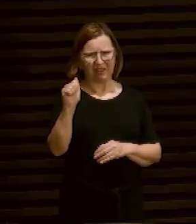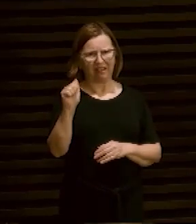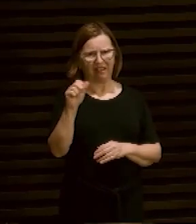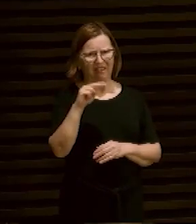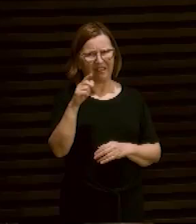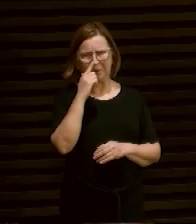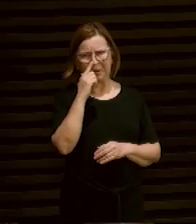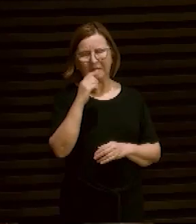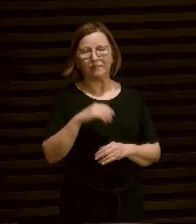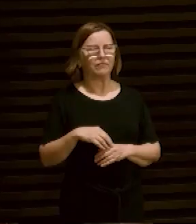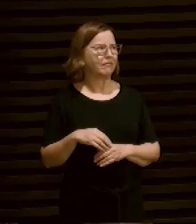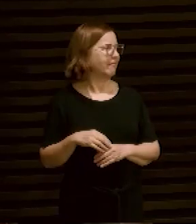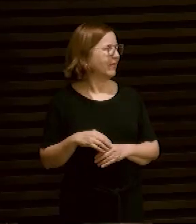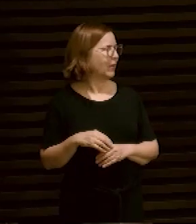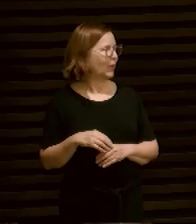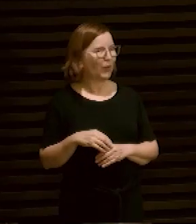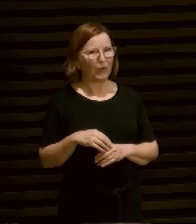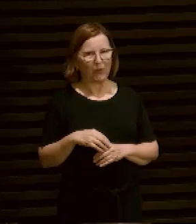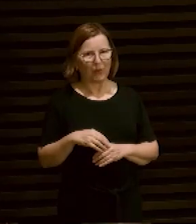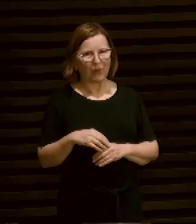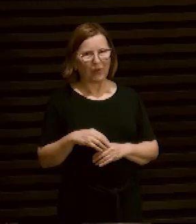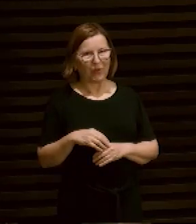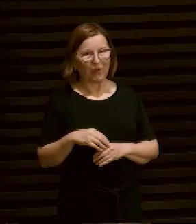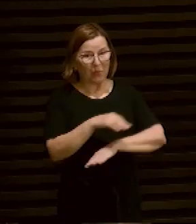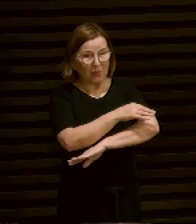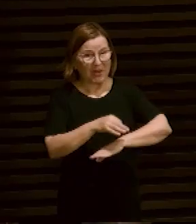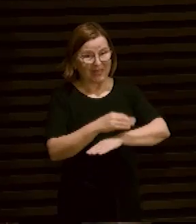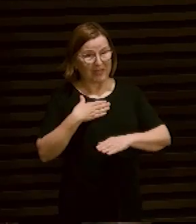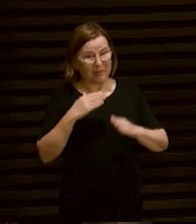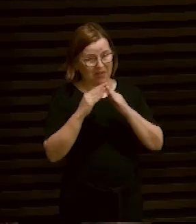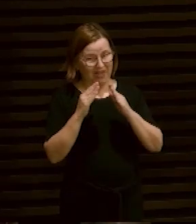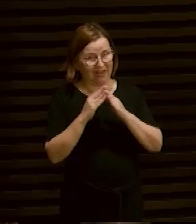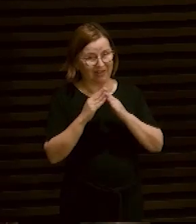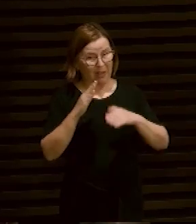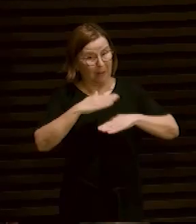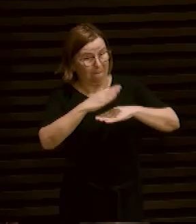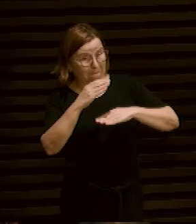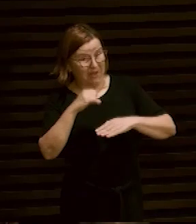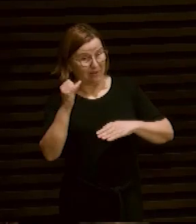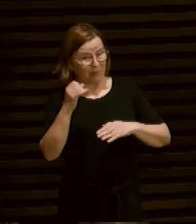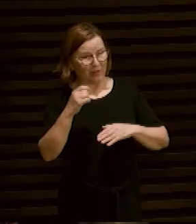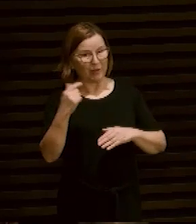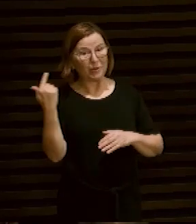O arquiteto da minha casa é mais importante do que a minha casa, porque sem ele eu não faria a casa.